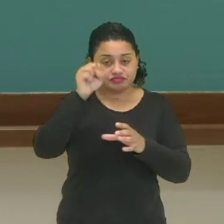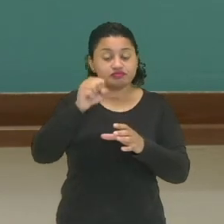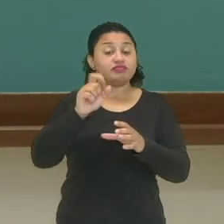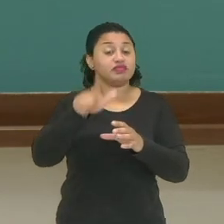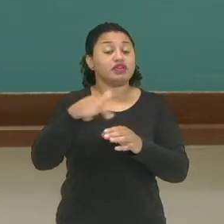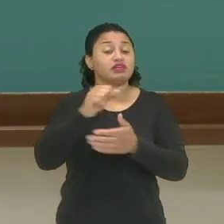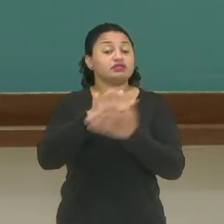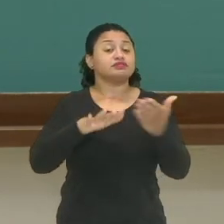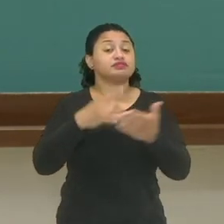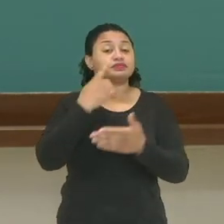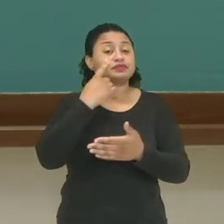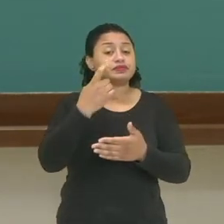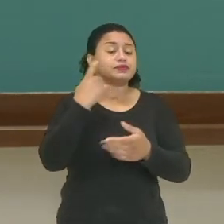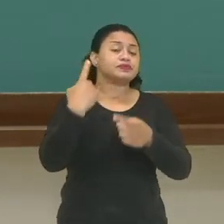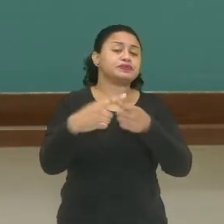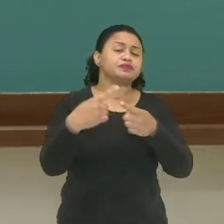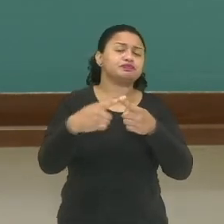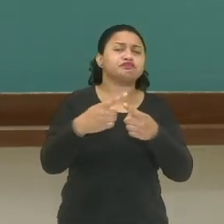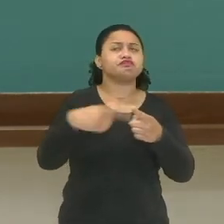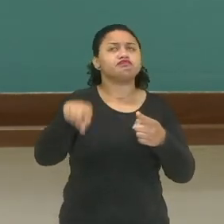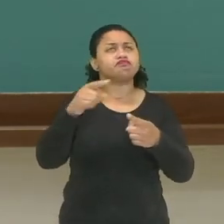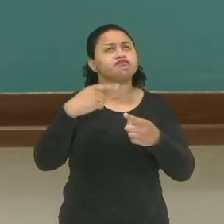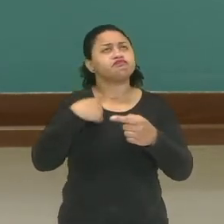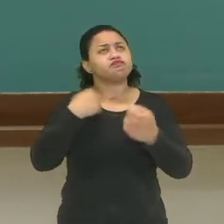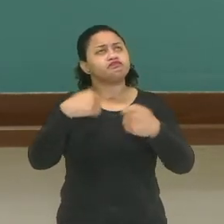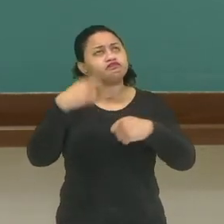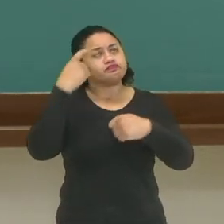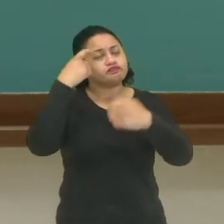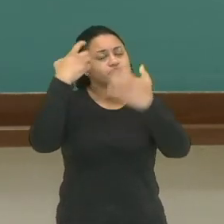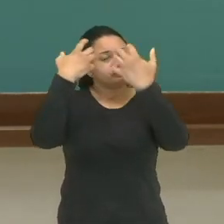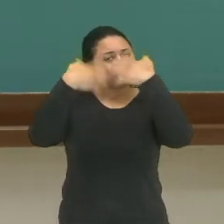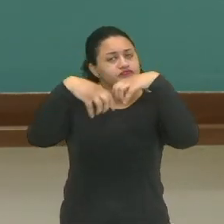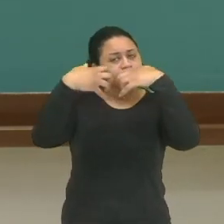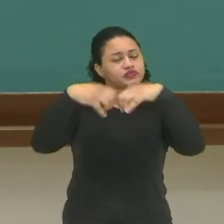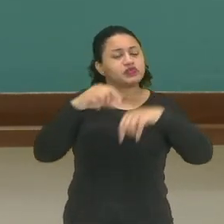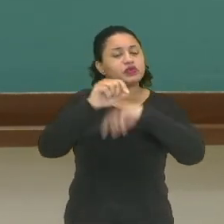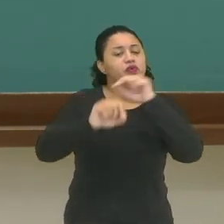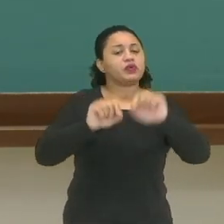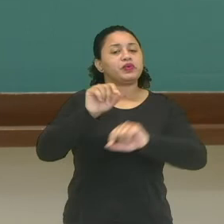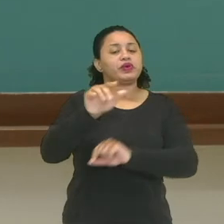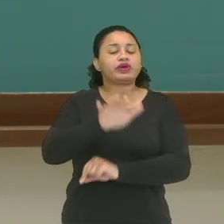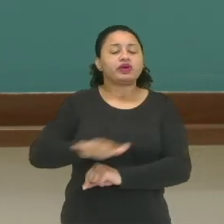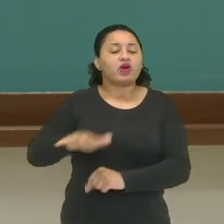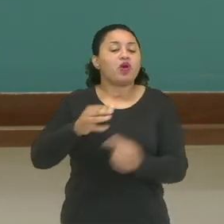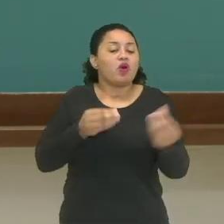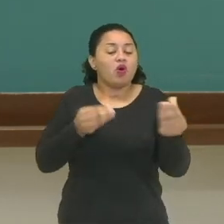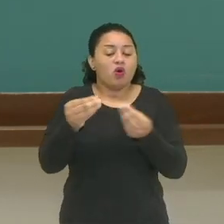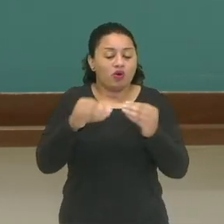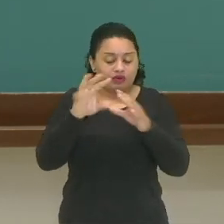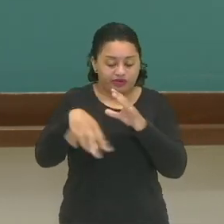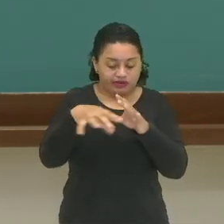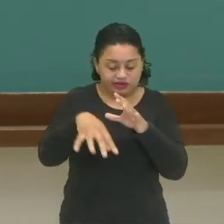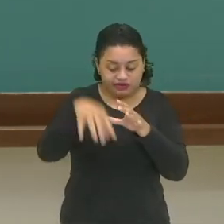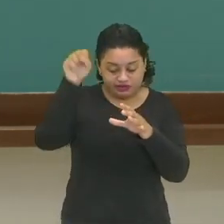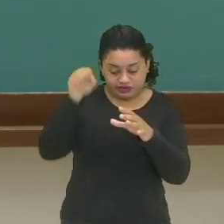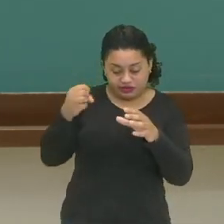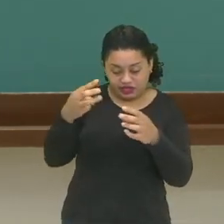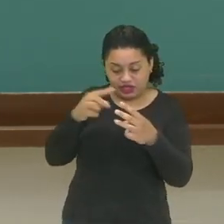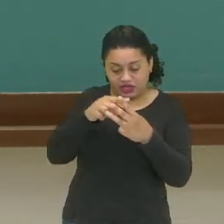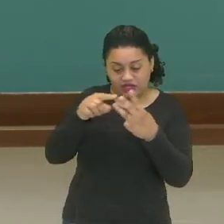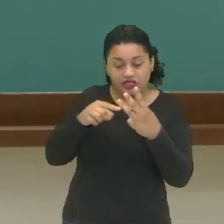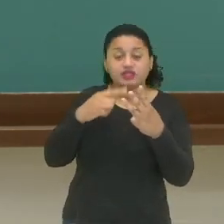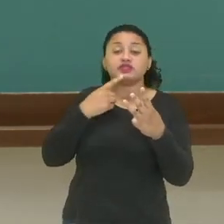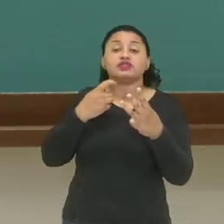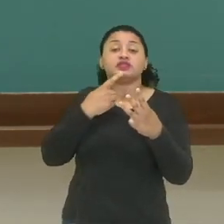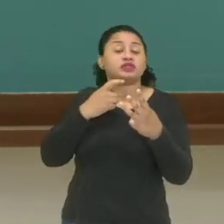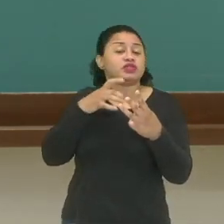interessante, porque faz com que você pense, né, naquela situação, que como que se eu retirar 3 bolas vermelhas de uma vez